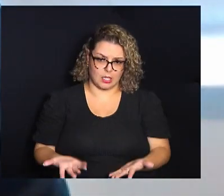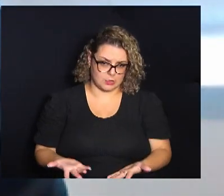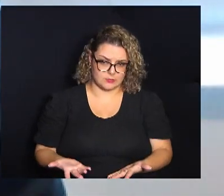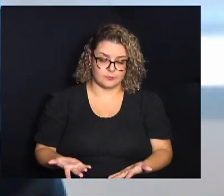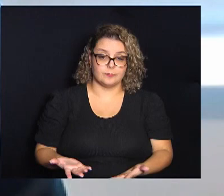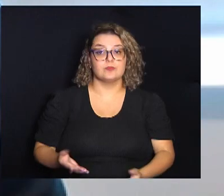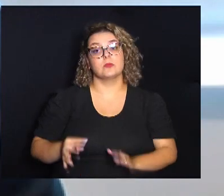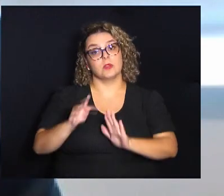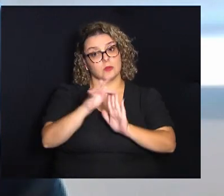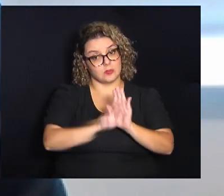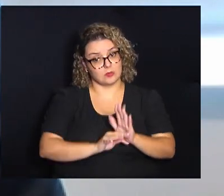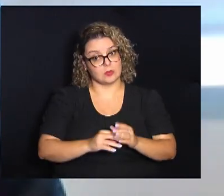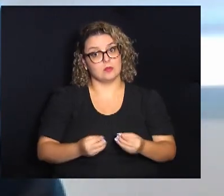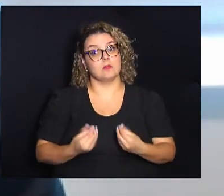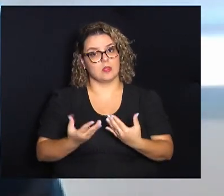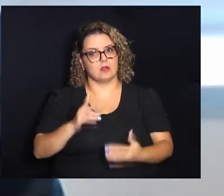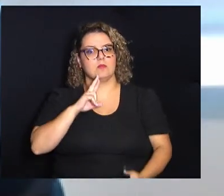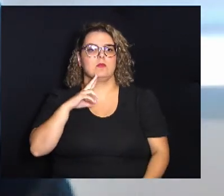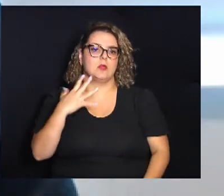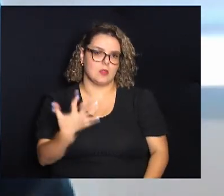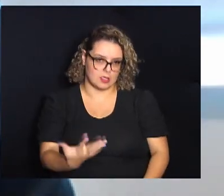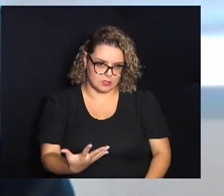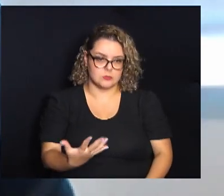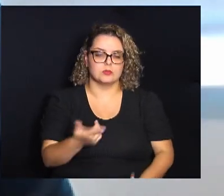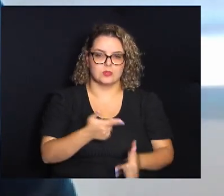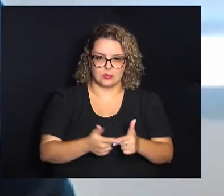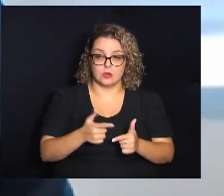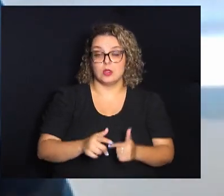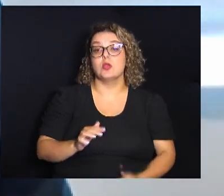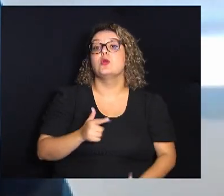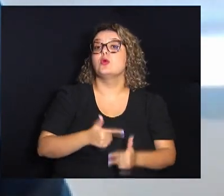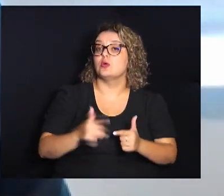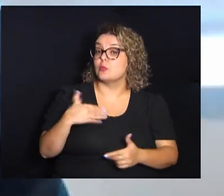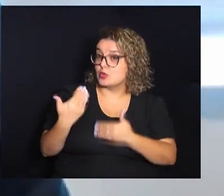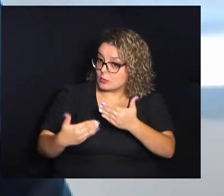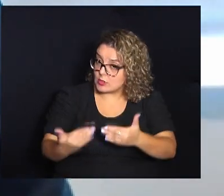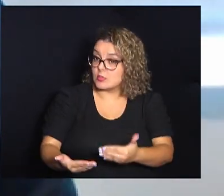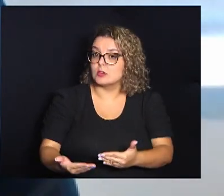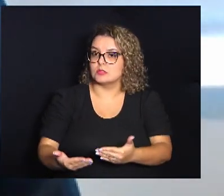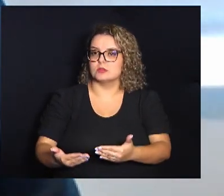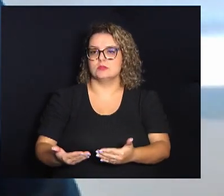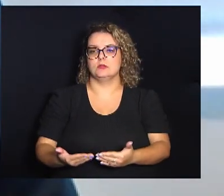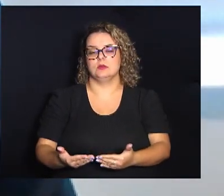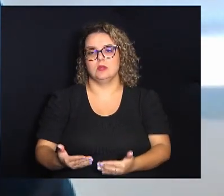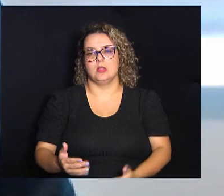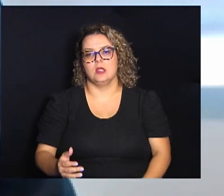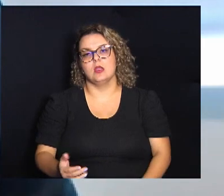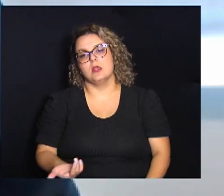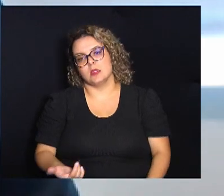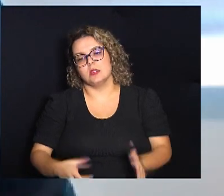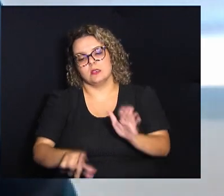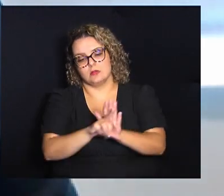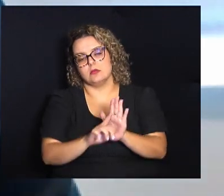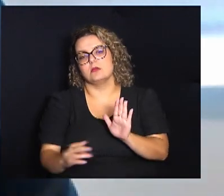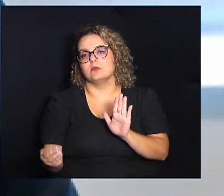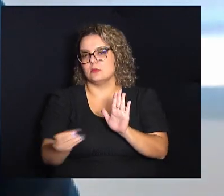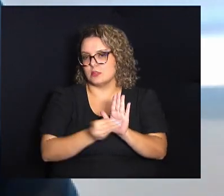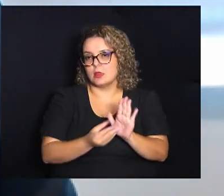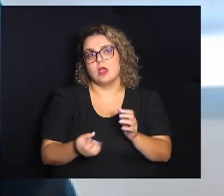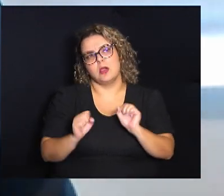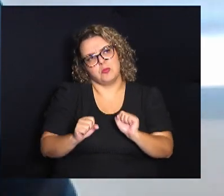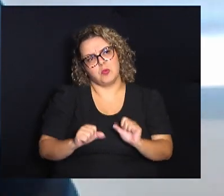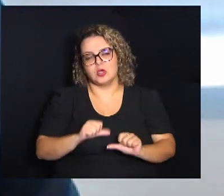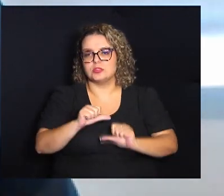esse problema e se eventuais problemas que vierem a acontecer durante o transcurso disso, nada obsta numa alteração da lei,